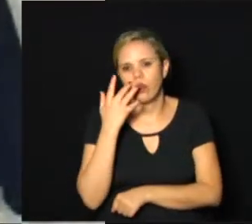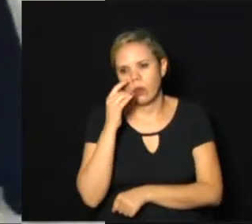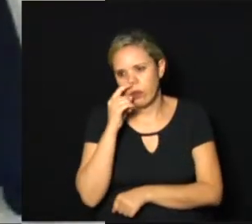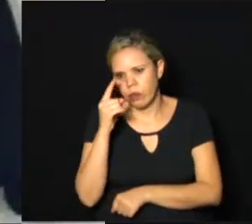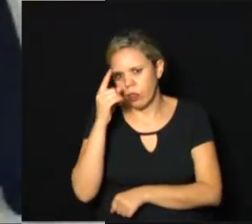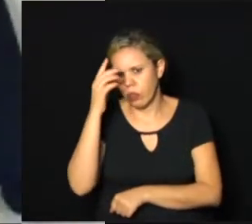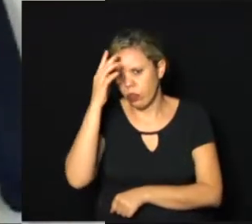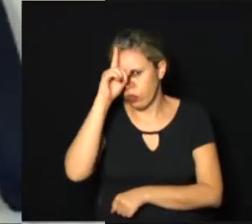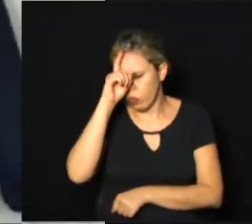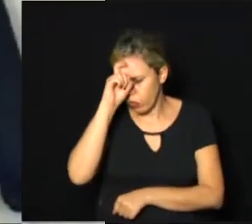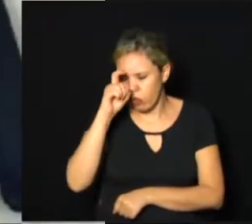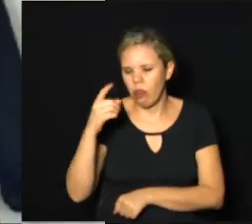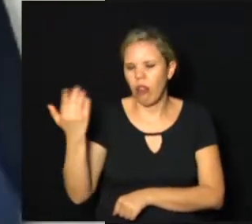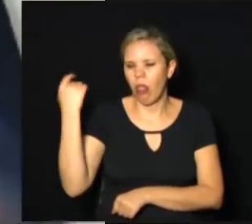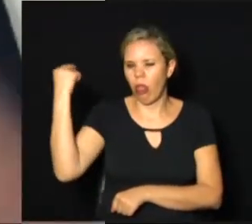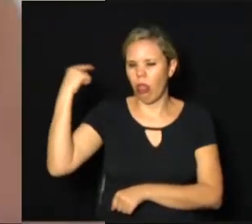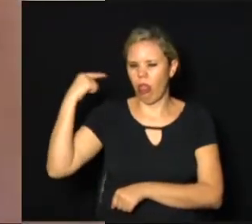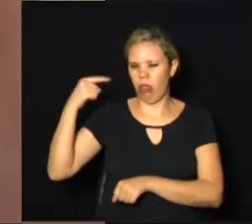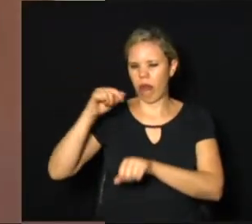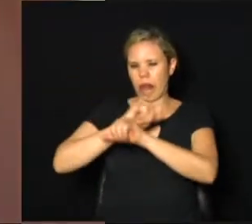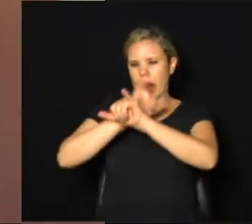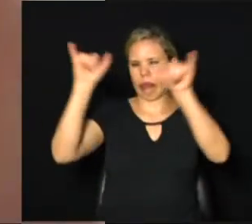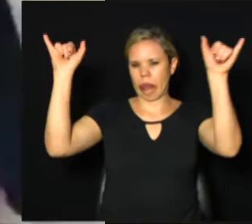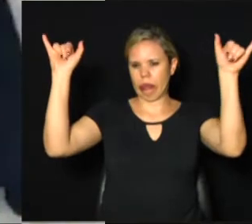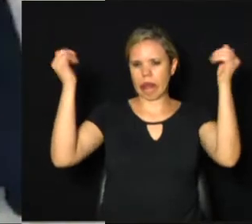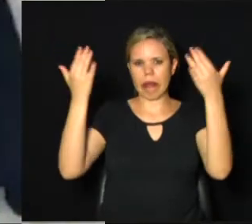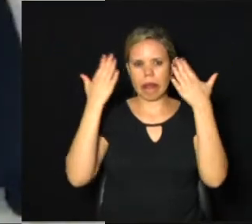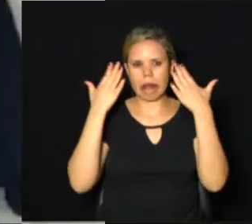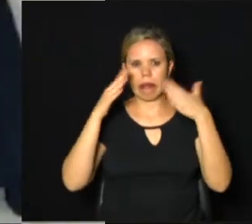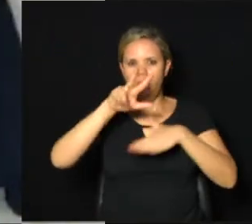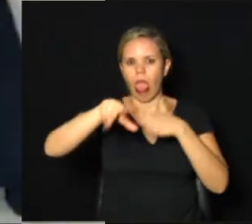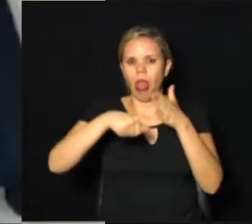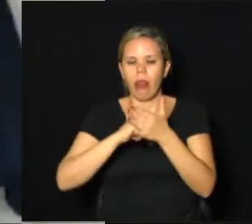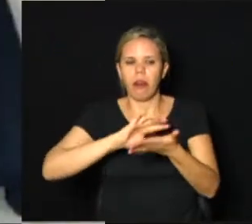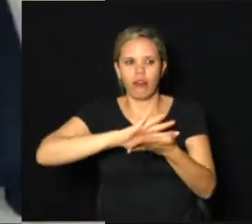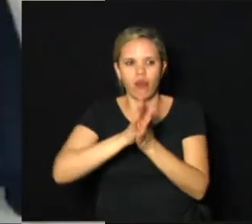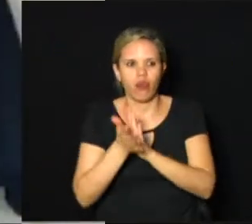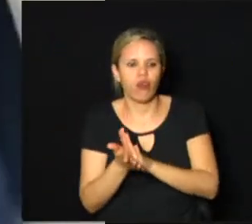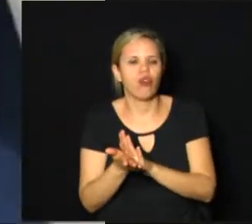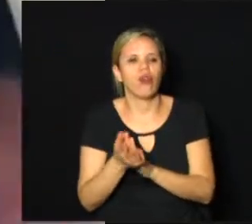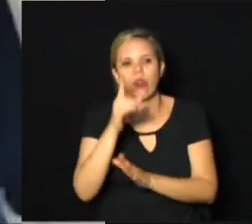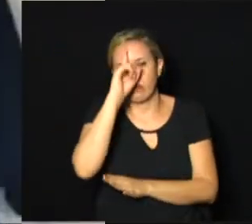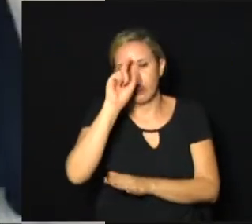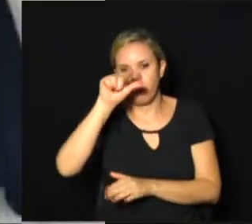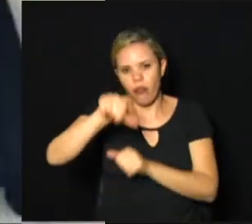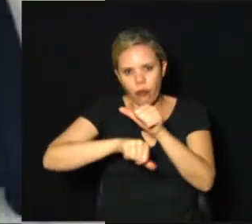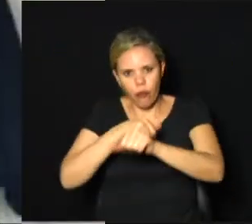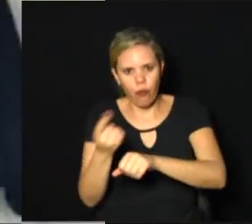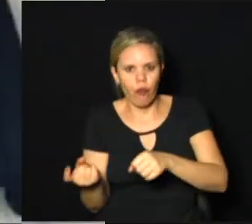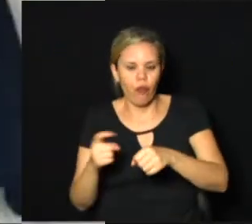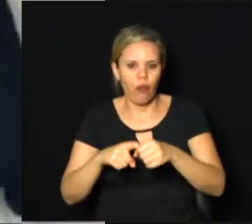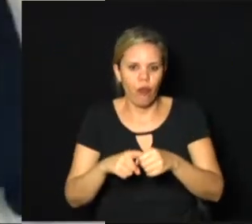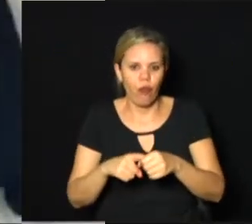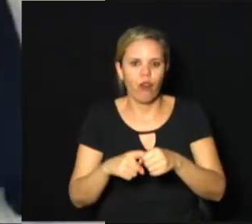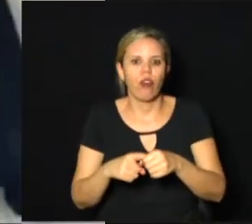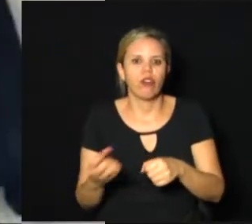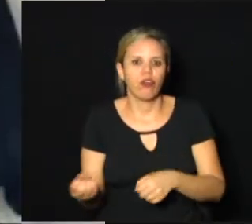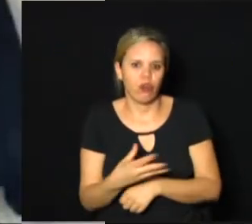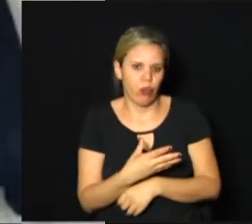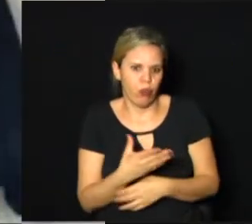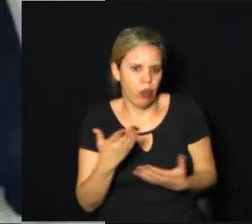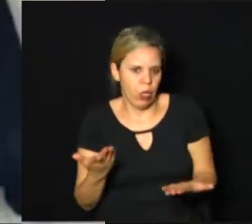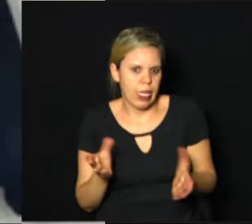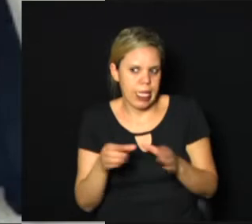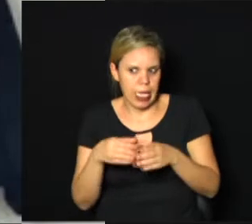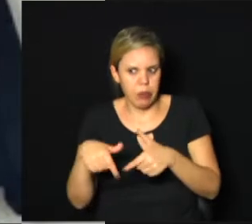escândalo de corrupção que destruiu aquele hospital e depois ele teve que ser praticamente reconstruído de baixo para cima de novo,